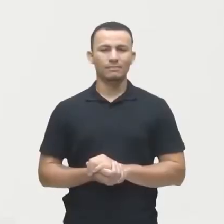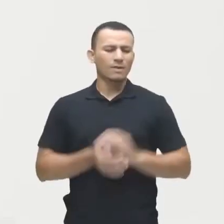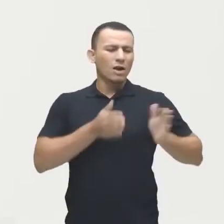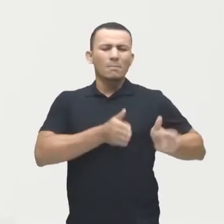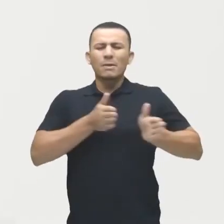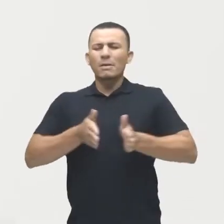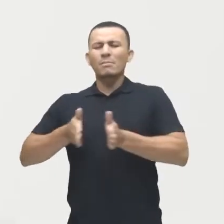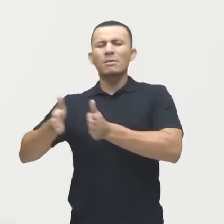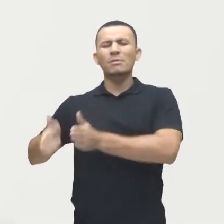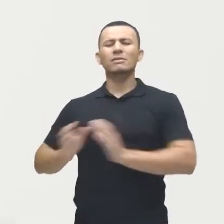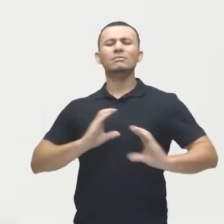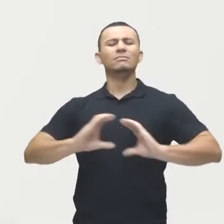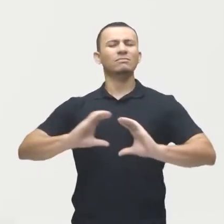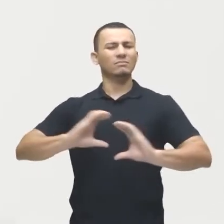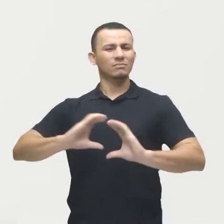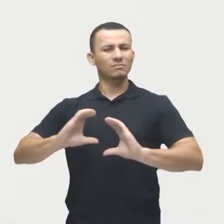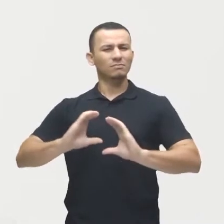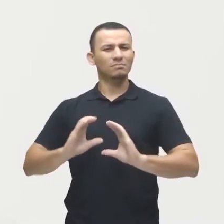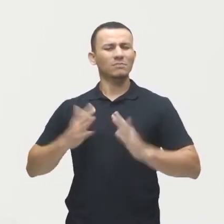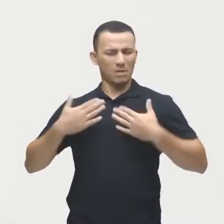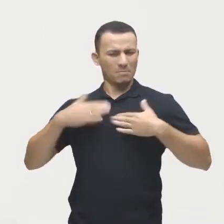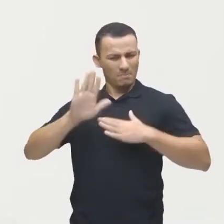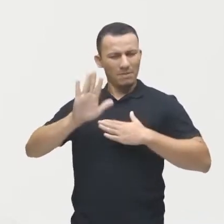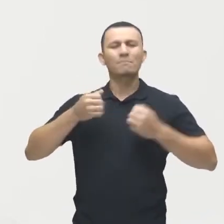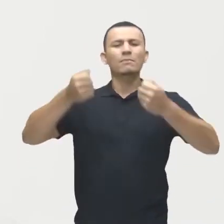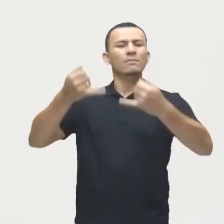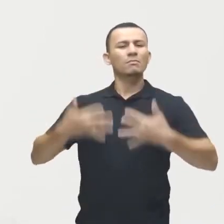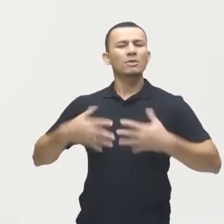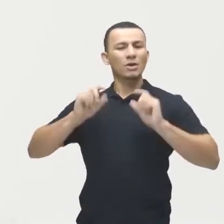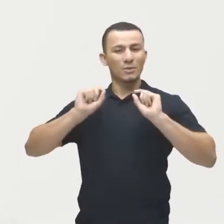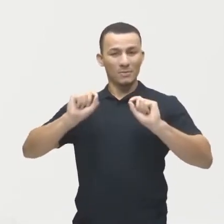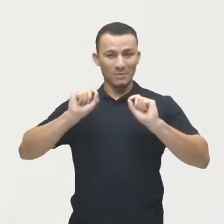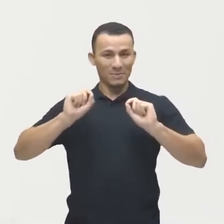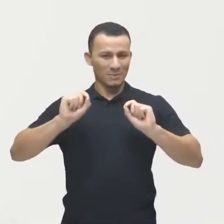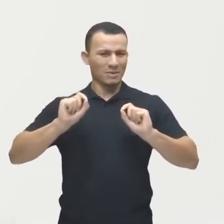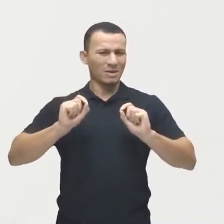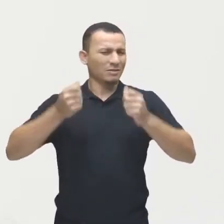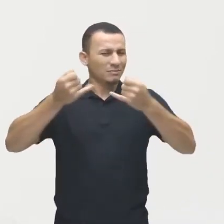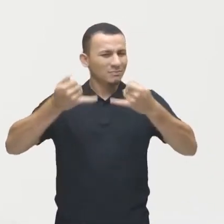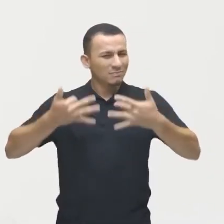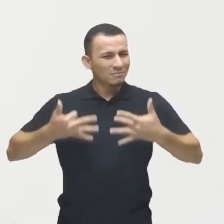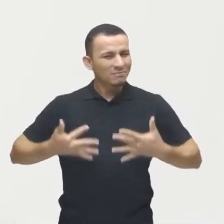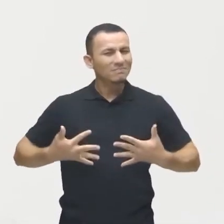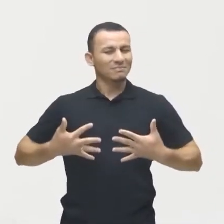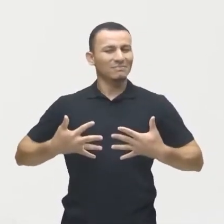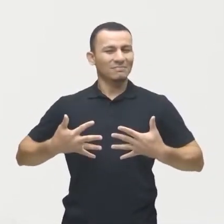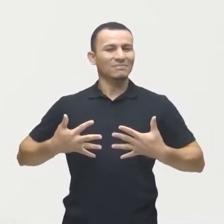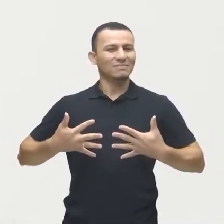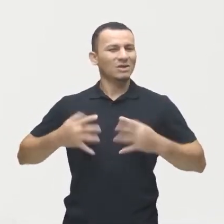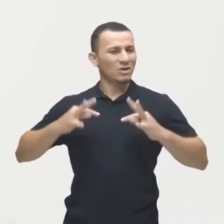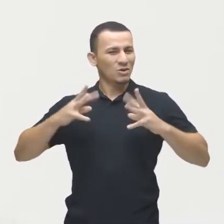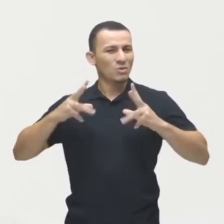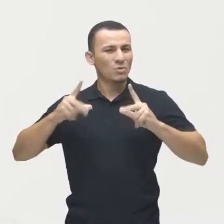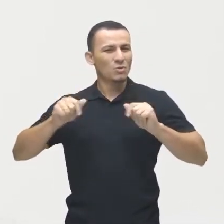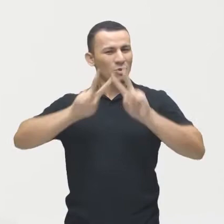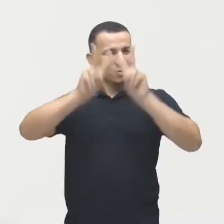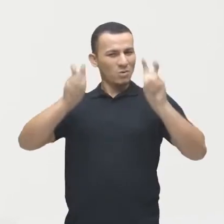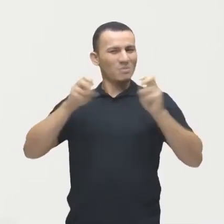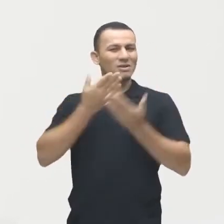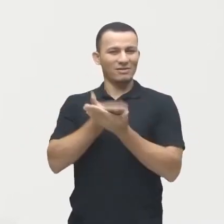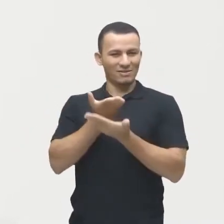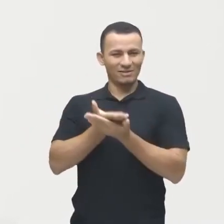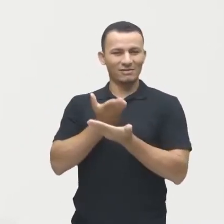Processos de comunicação. Deixa eu falar agora com vocês que eu gostaria de falar bem próximo de tudo que a gente vai falar hoje, tá